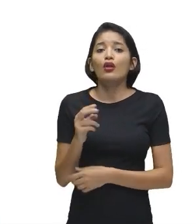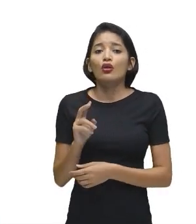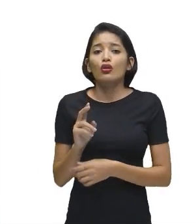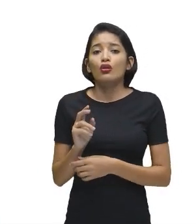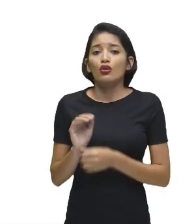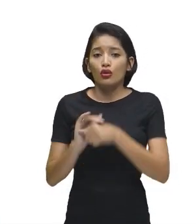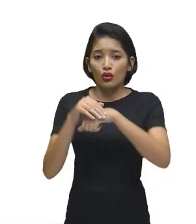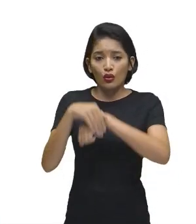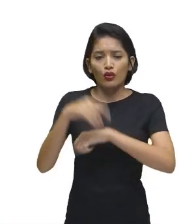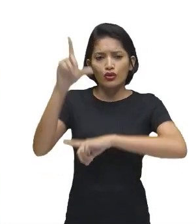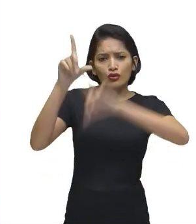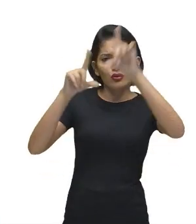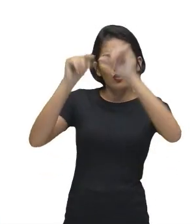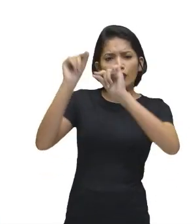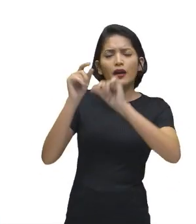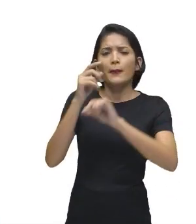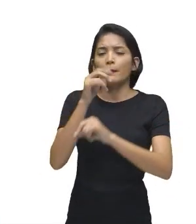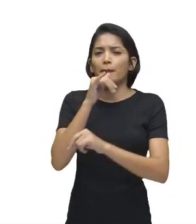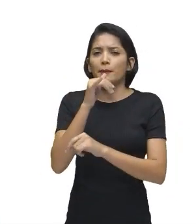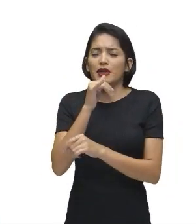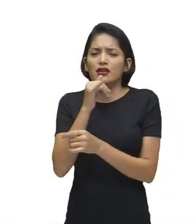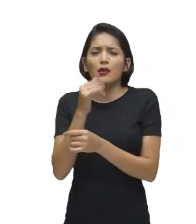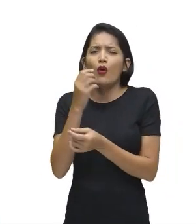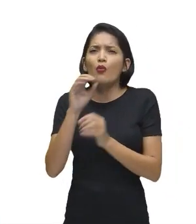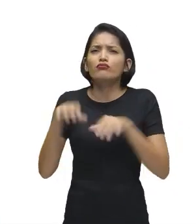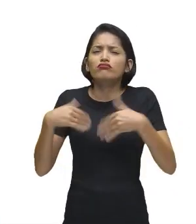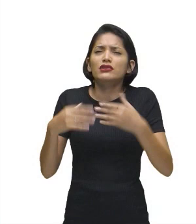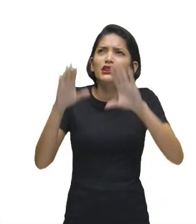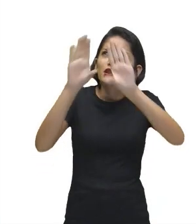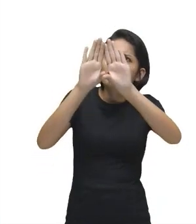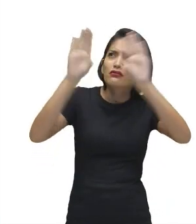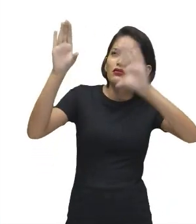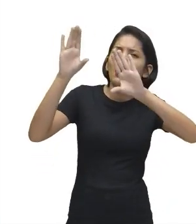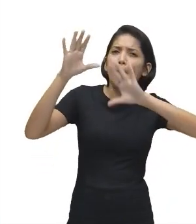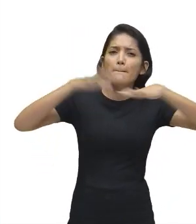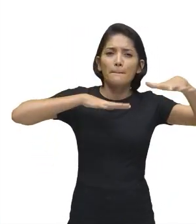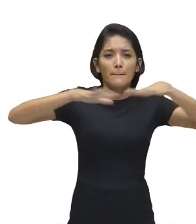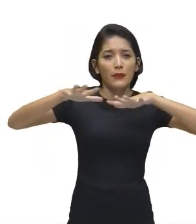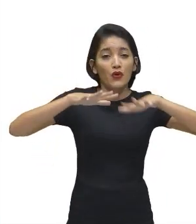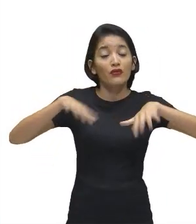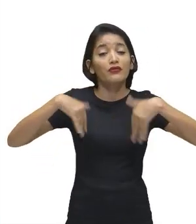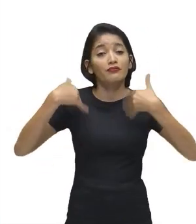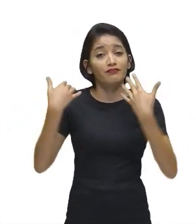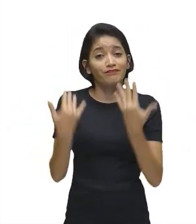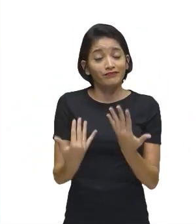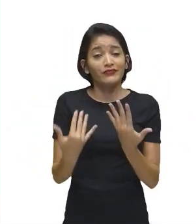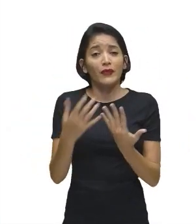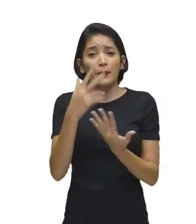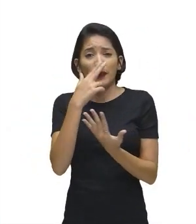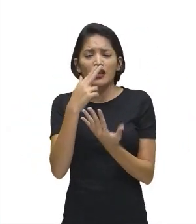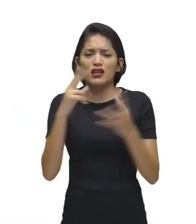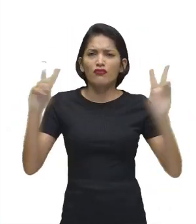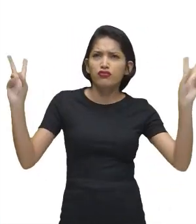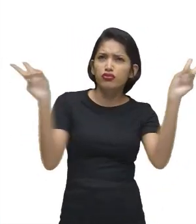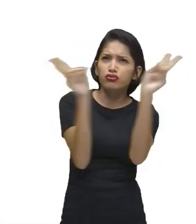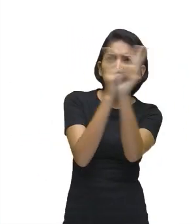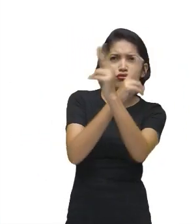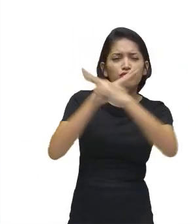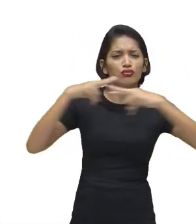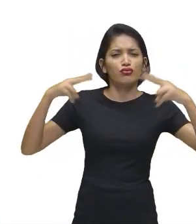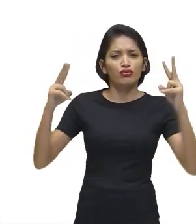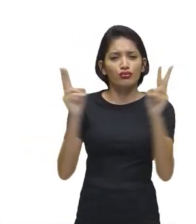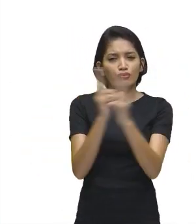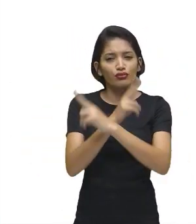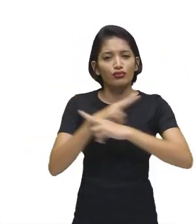o céu é como se tivesse movimento. Então essas linhas aí era como se tivesse um vento